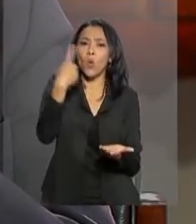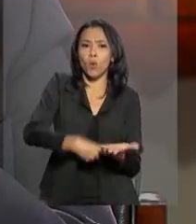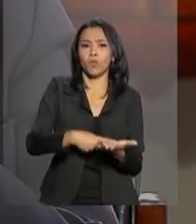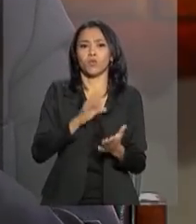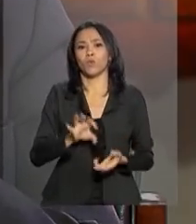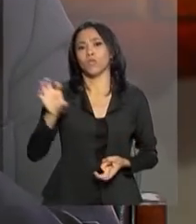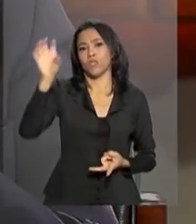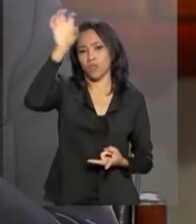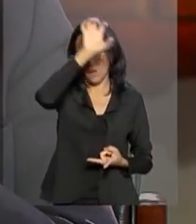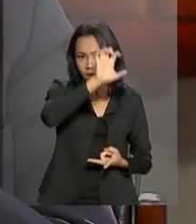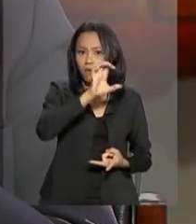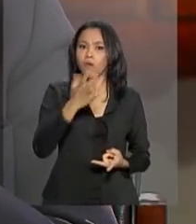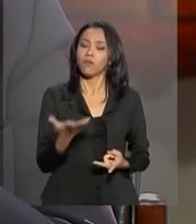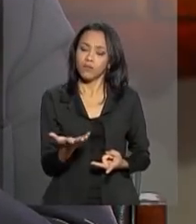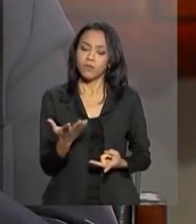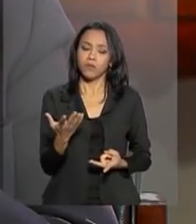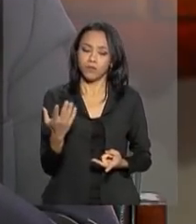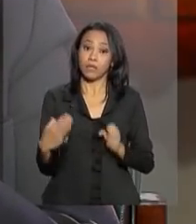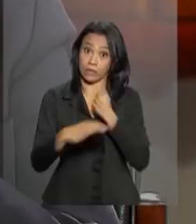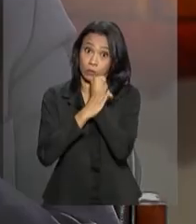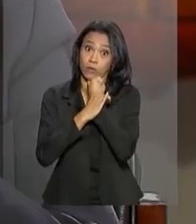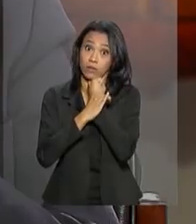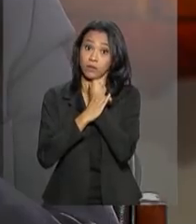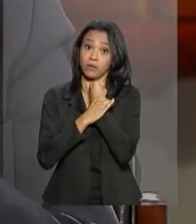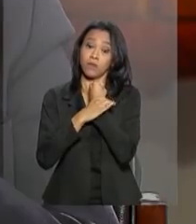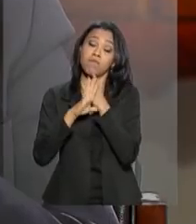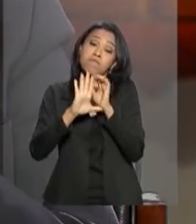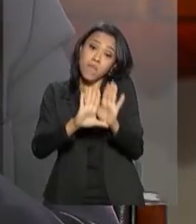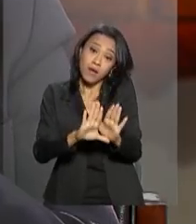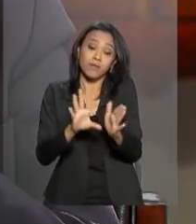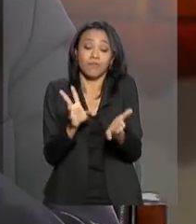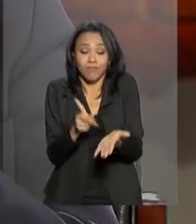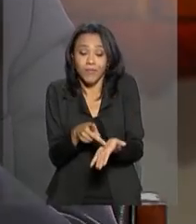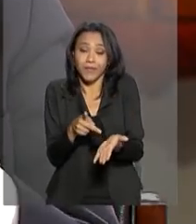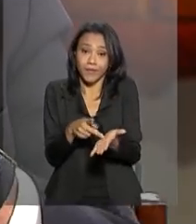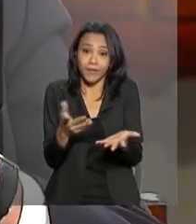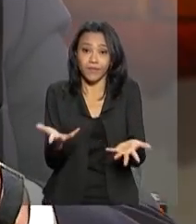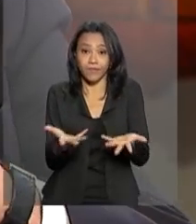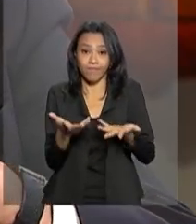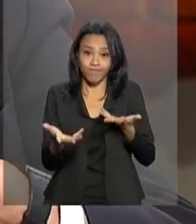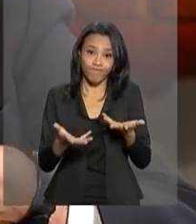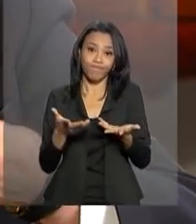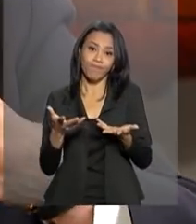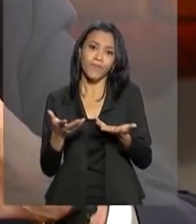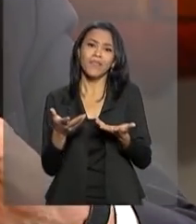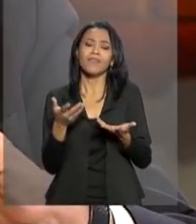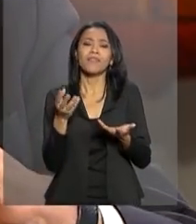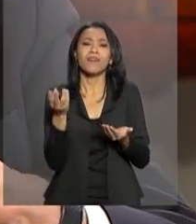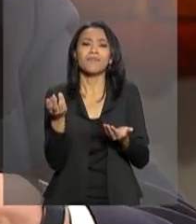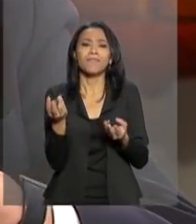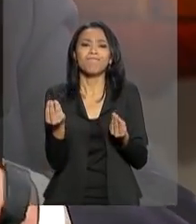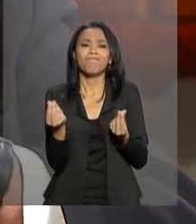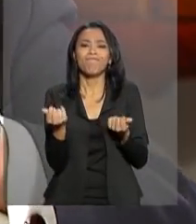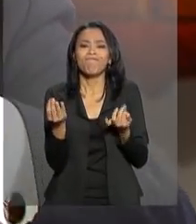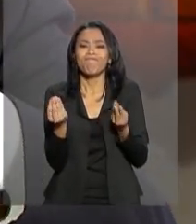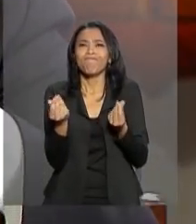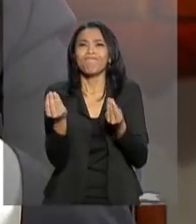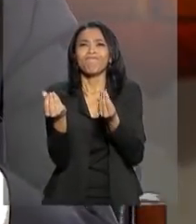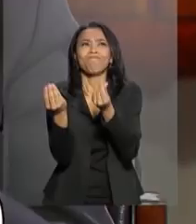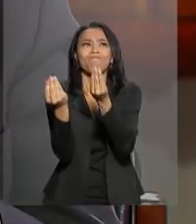estados da Federação Brasileira, basicamente, mas, na verdade, estava demandando uma